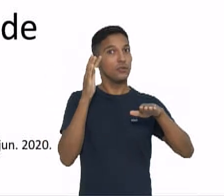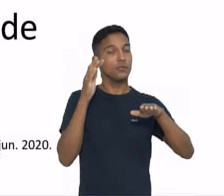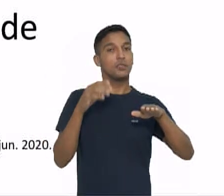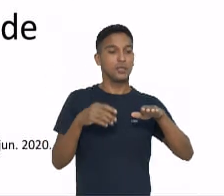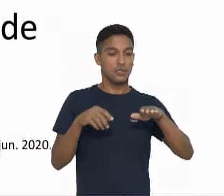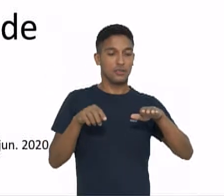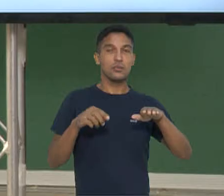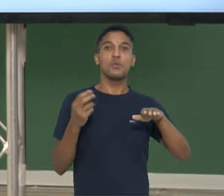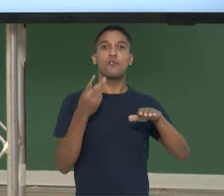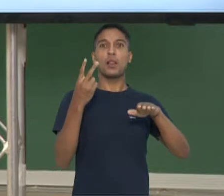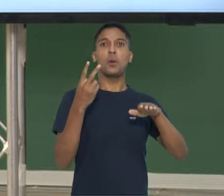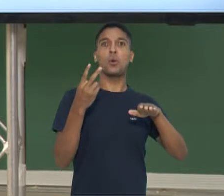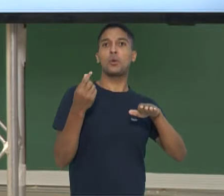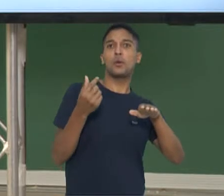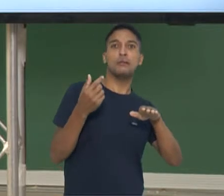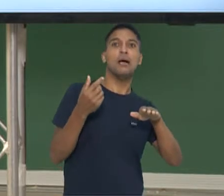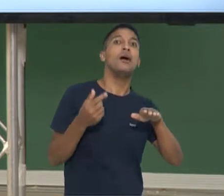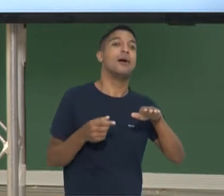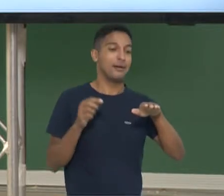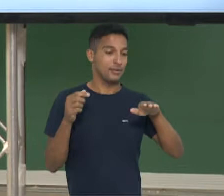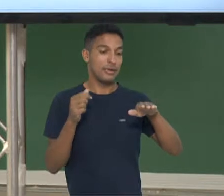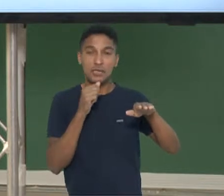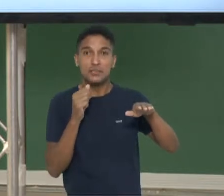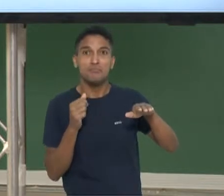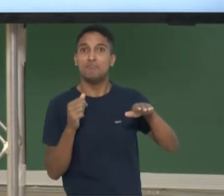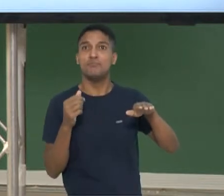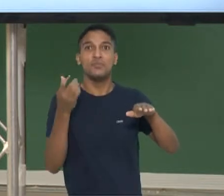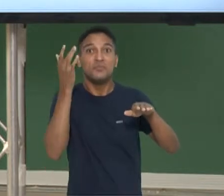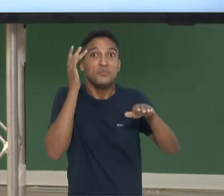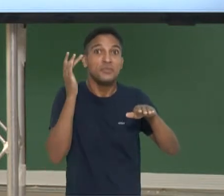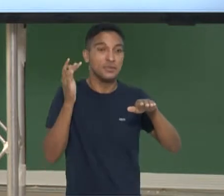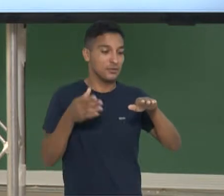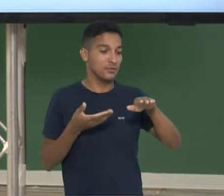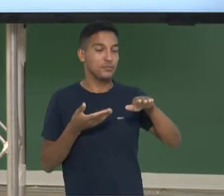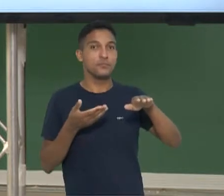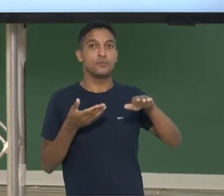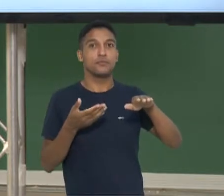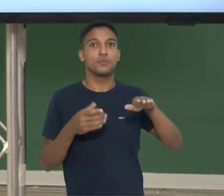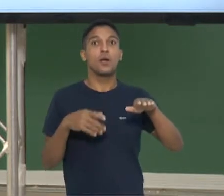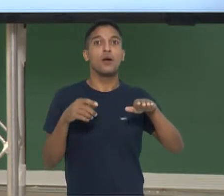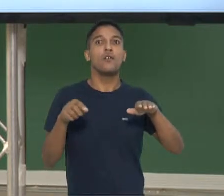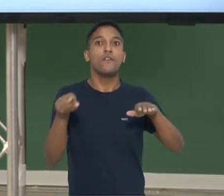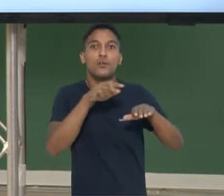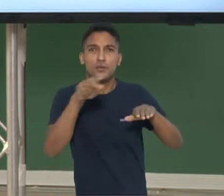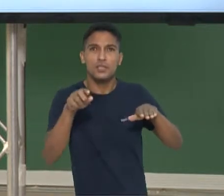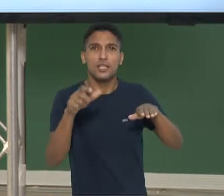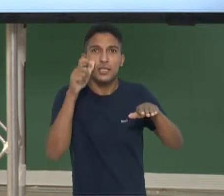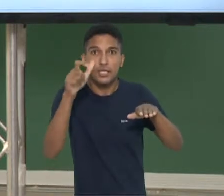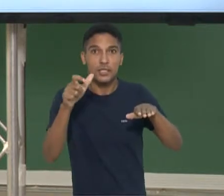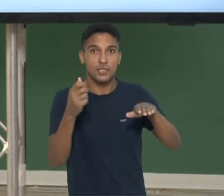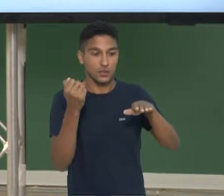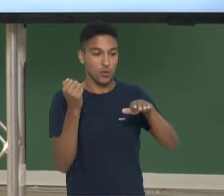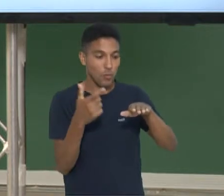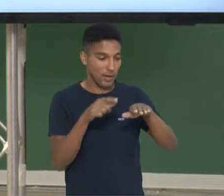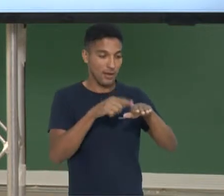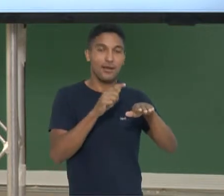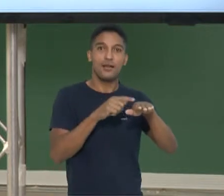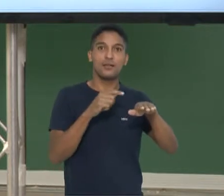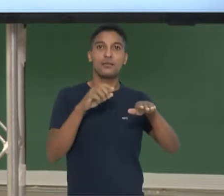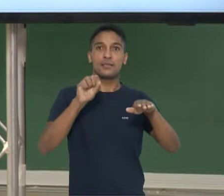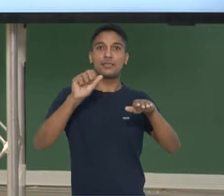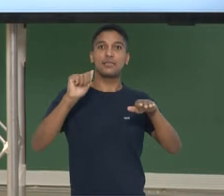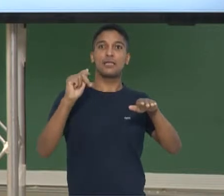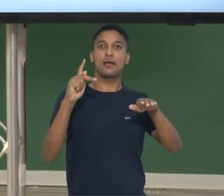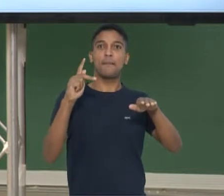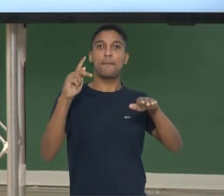um pedaço de mim. Então saibam vocês que vão e estão interessados em comprar esses sapatos, esses meus sapatos, ele diz,